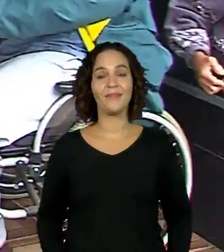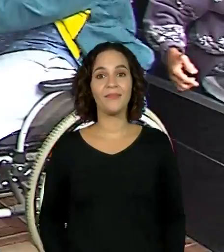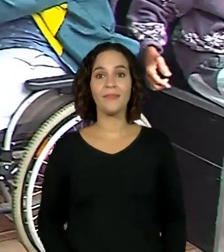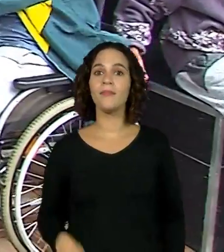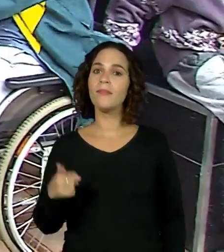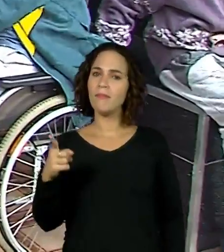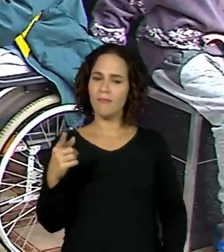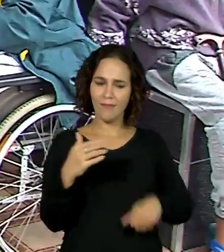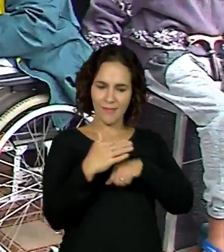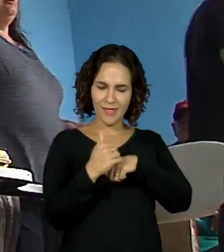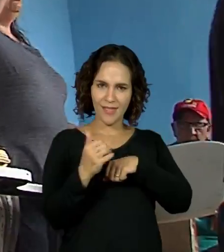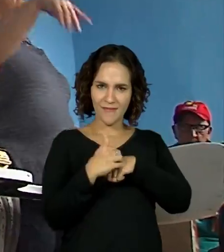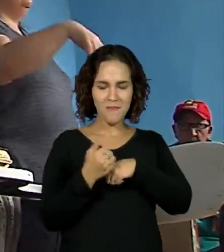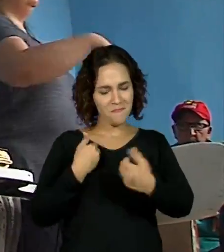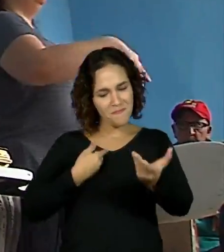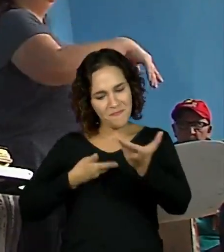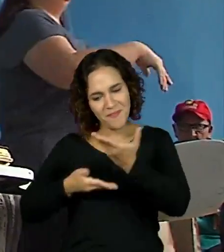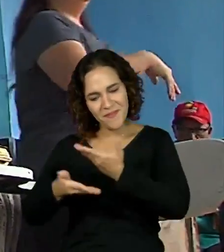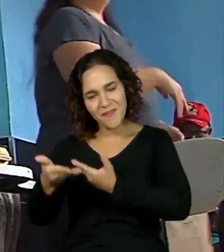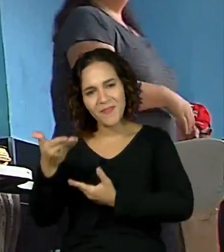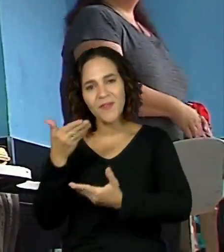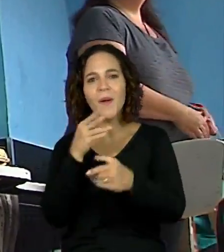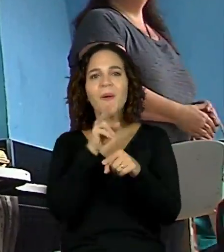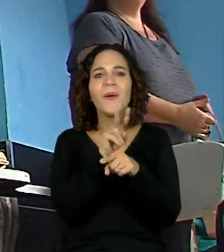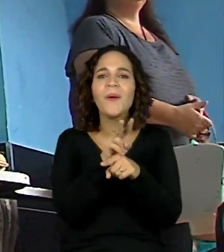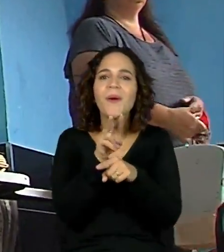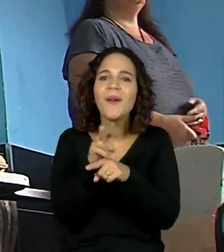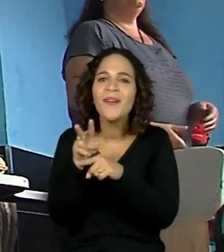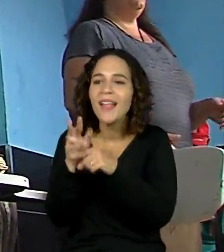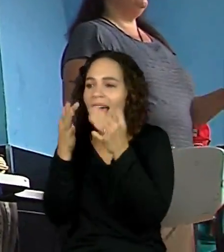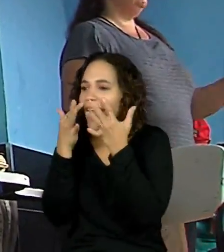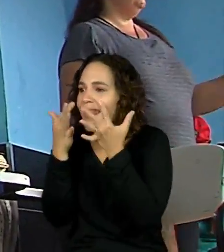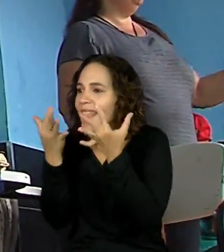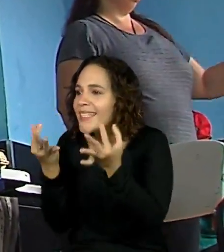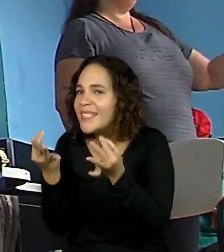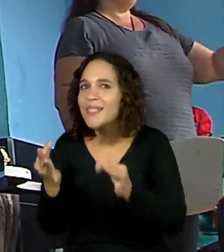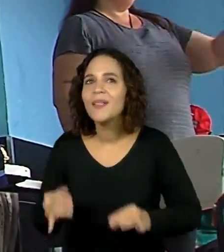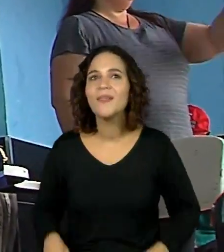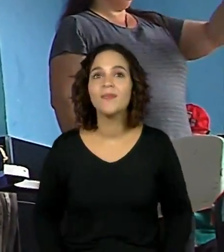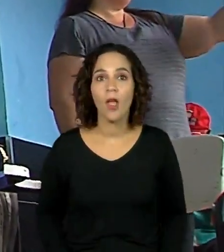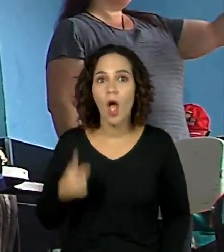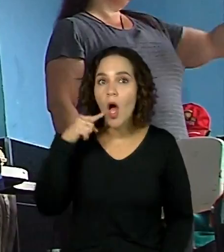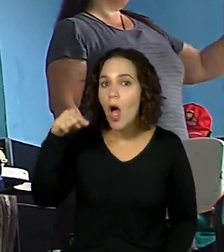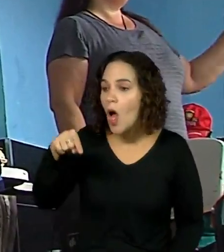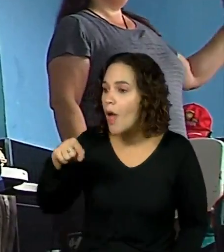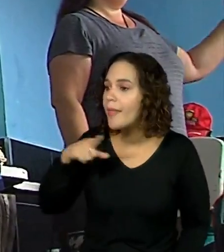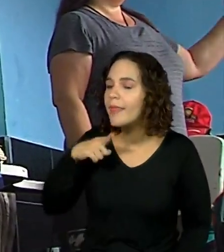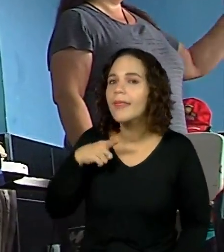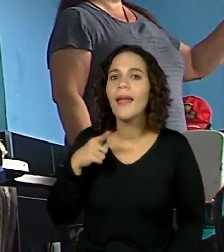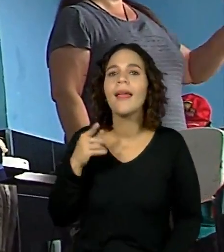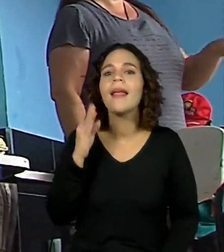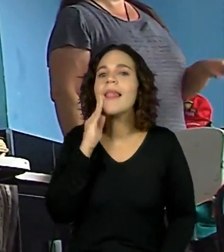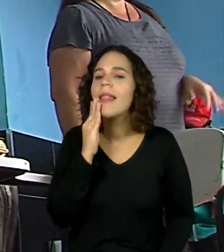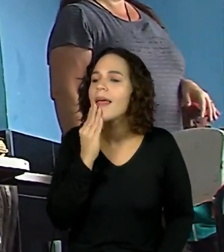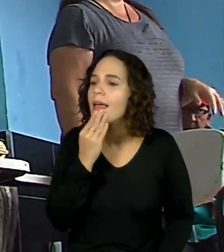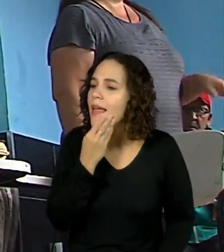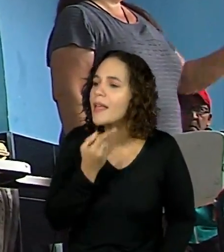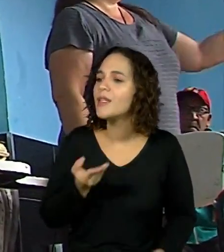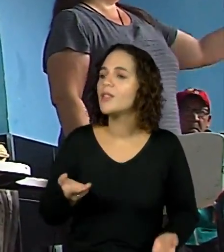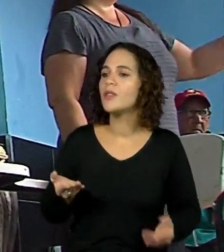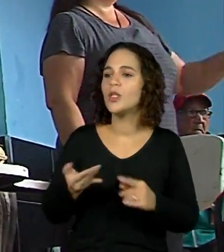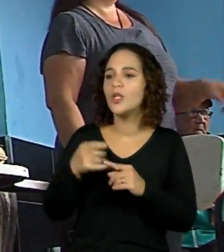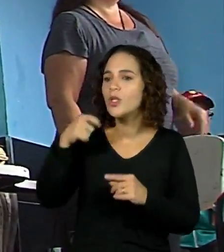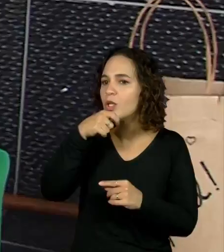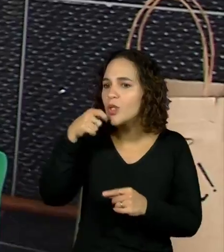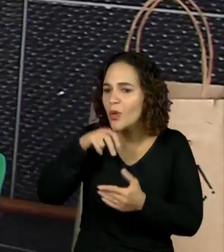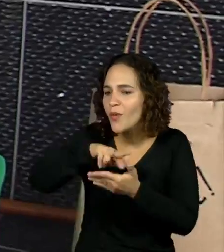Afeto que elas retribuem com cuidado e atenção. Tem lencinho, tem folha, muita